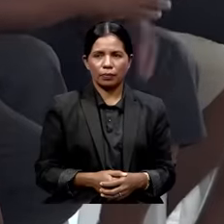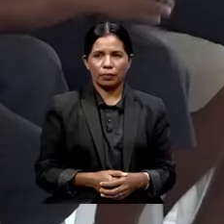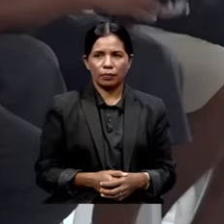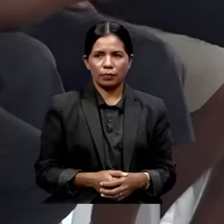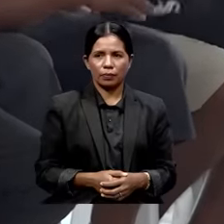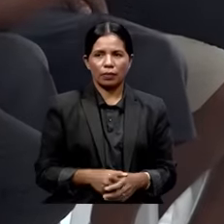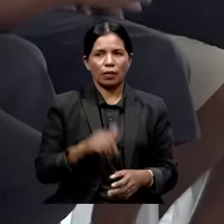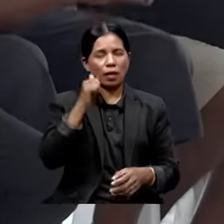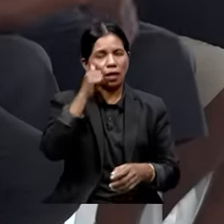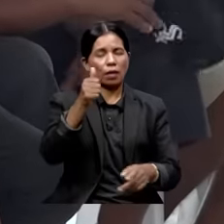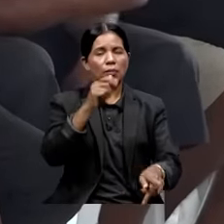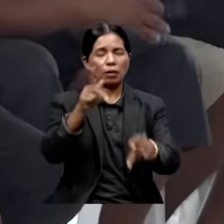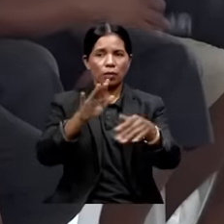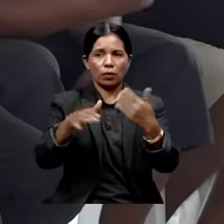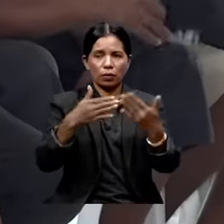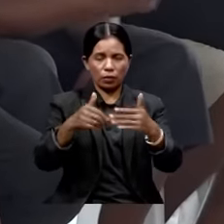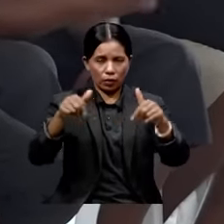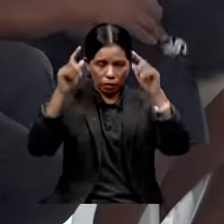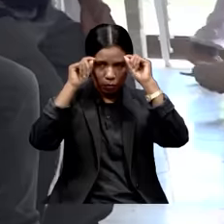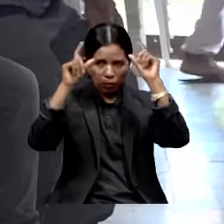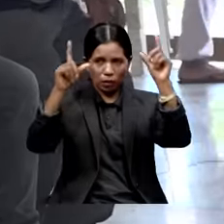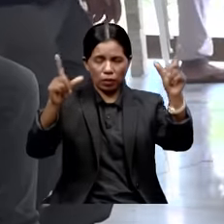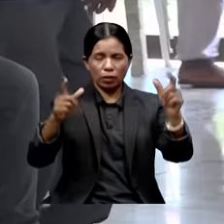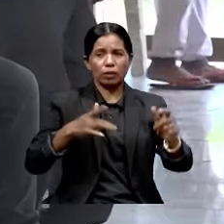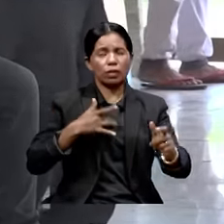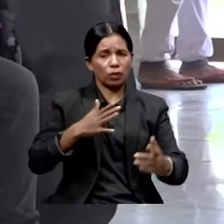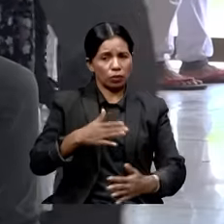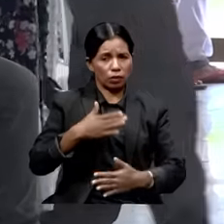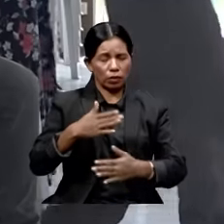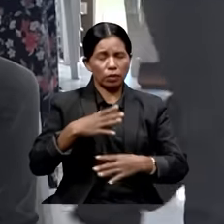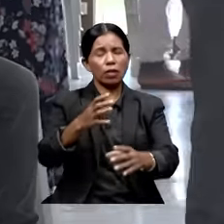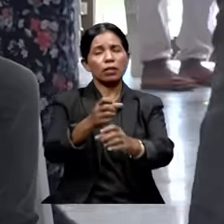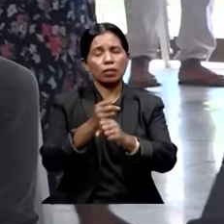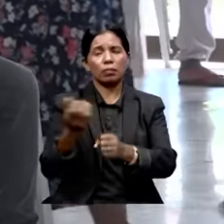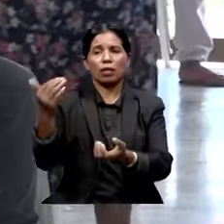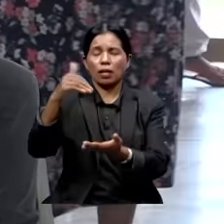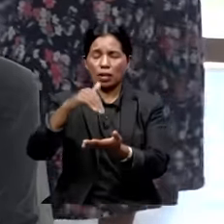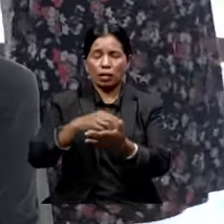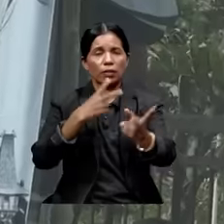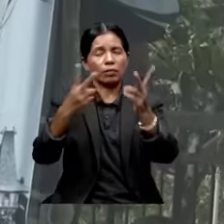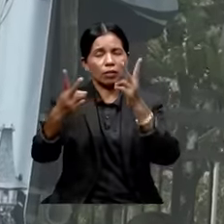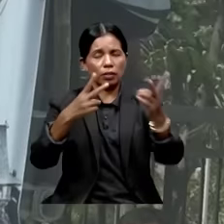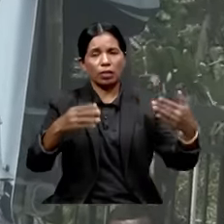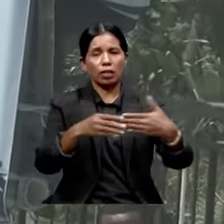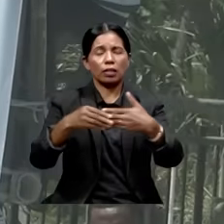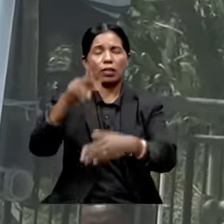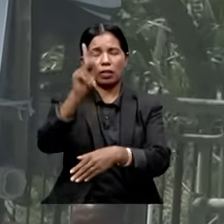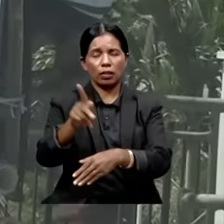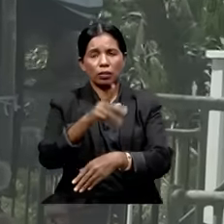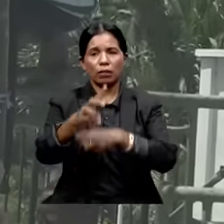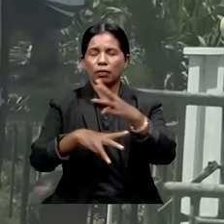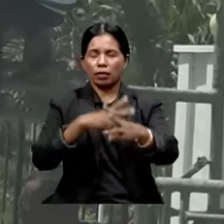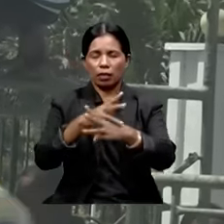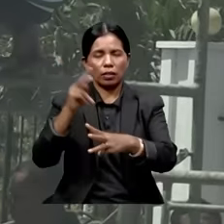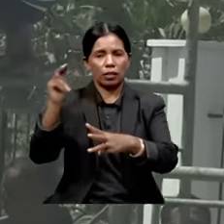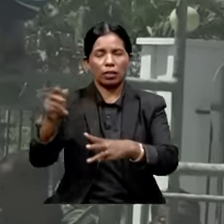A Bansarani Católica toma que Timor-Leste, o orgulho no solo que se simu da leida tão visita o líder católico mundial,